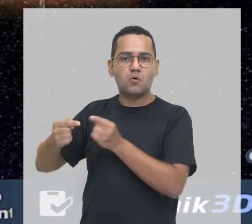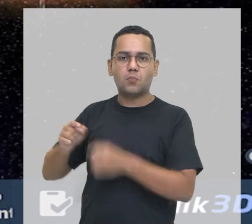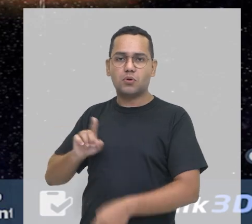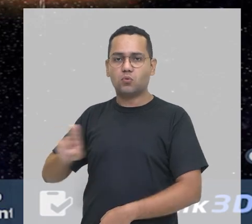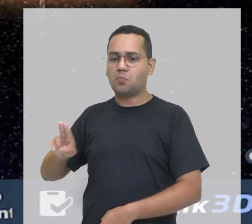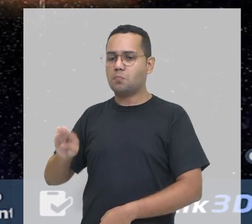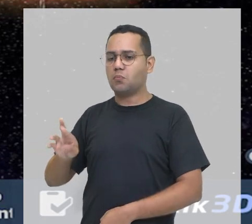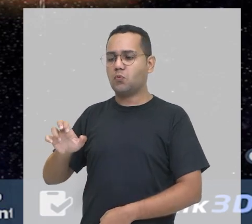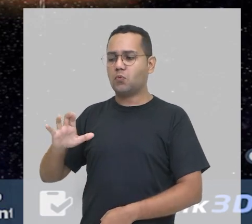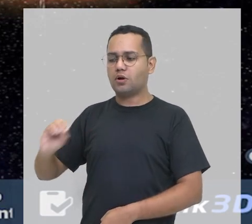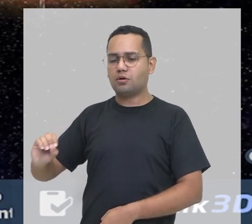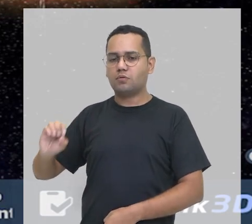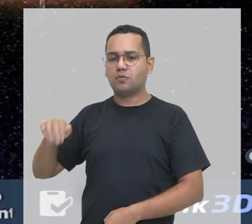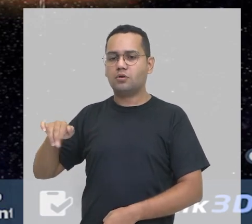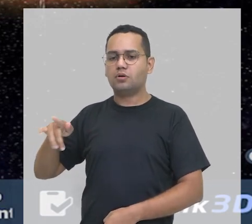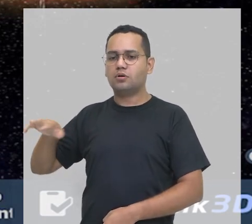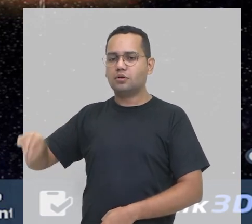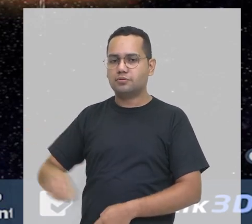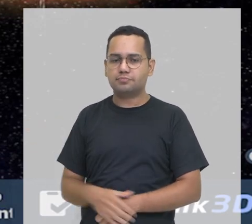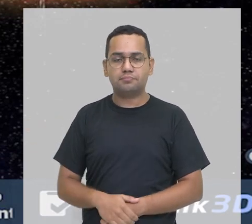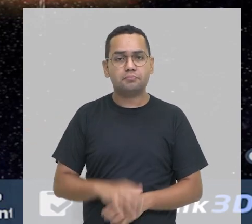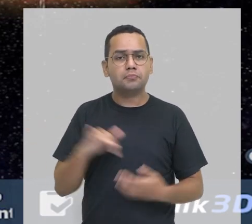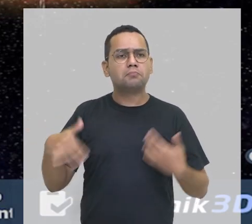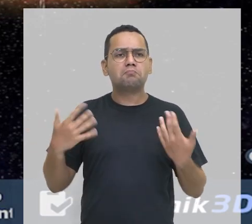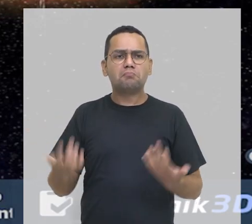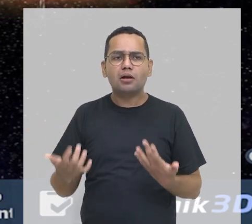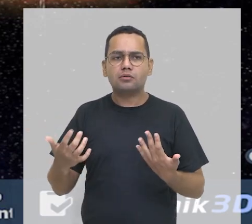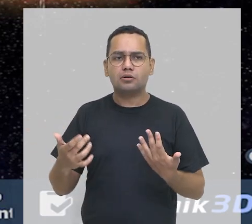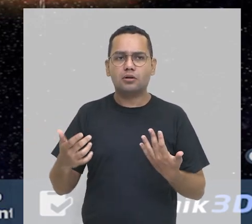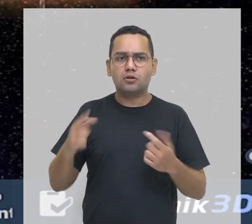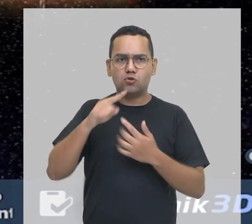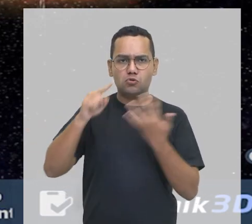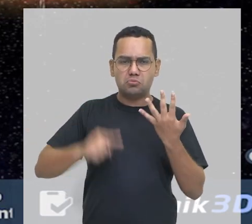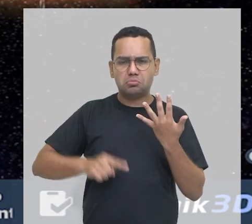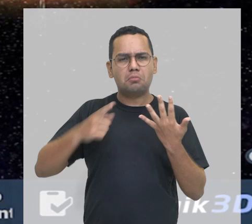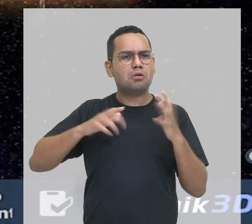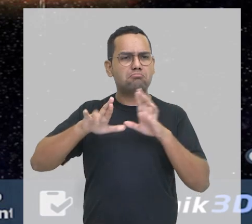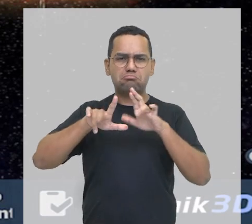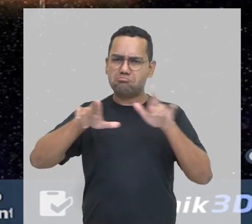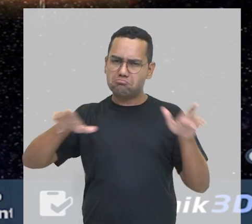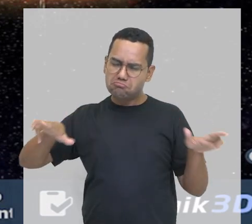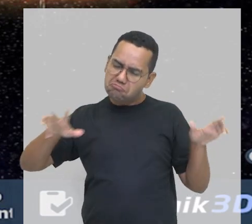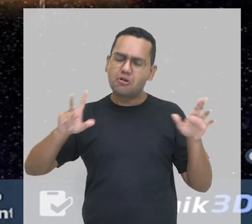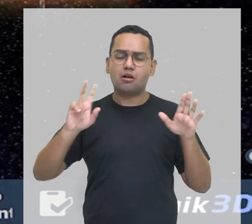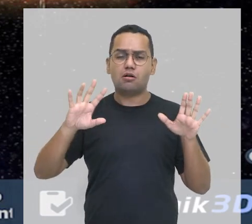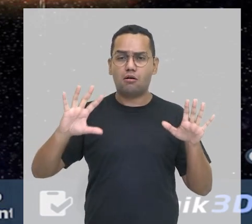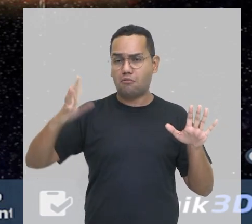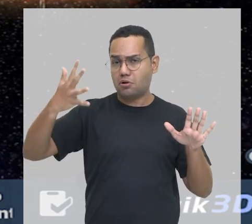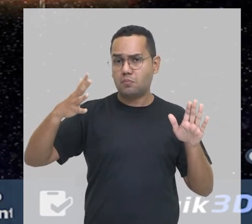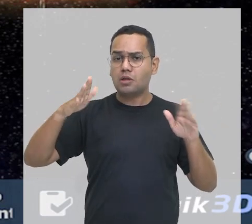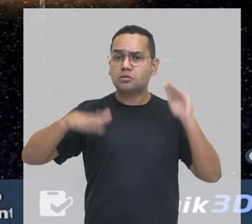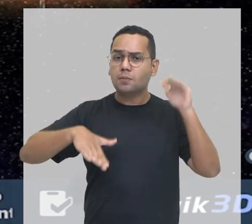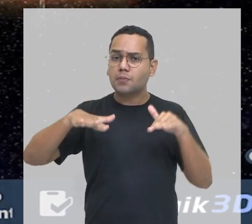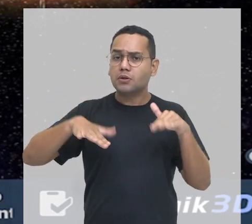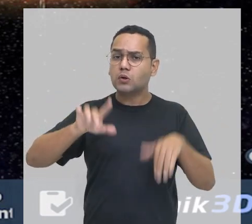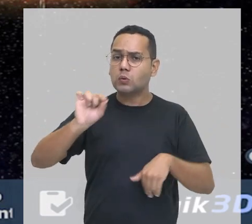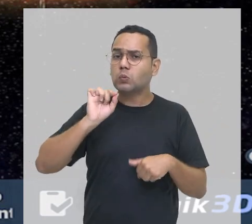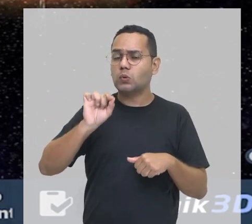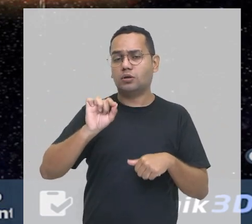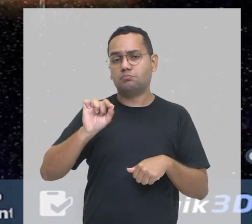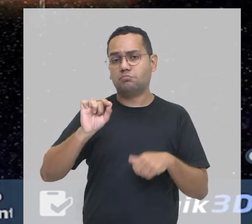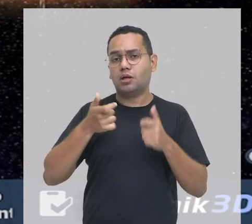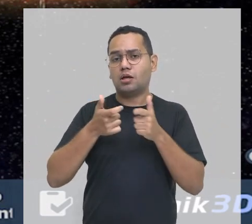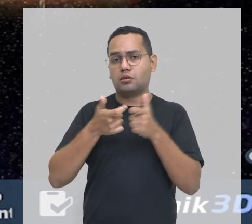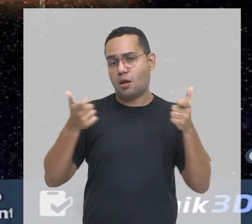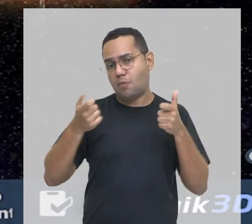elas podem ter diferentes destinos e esse destino vai ser determinado pelo seu tamanho,